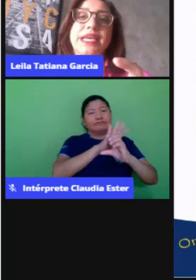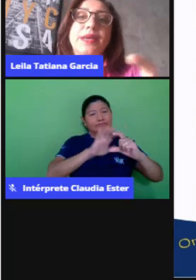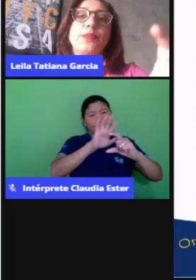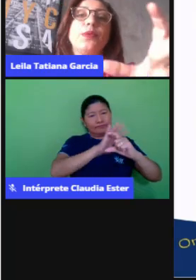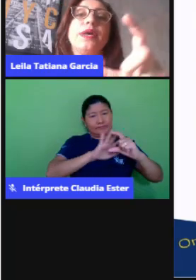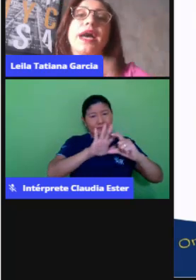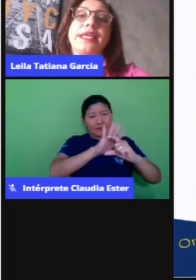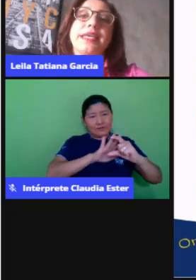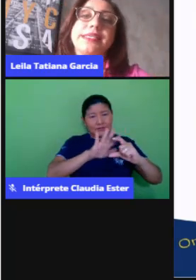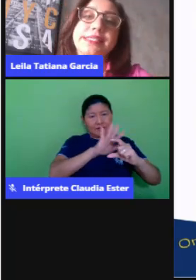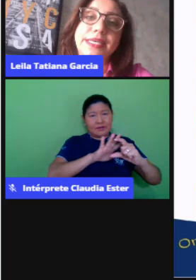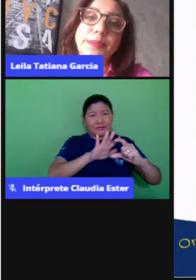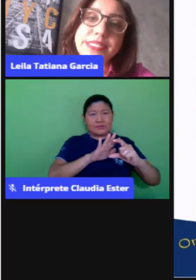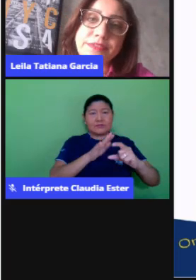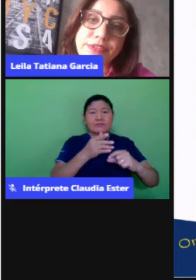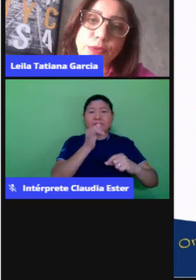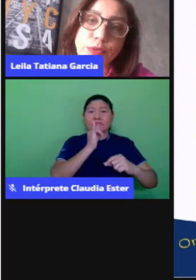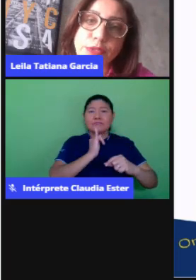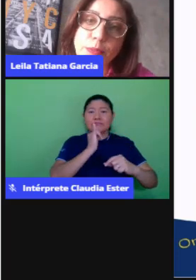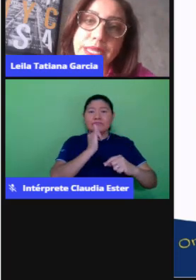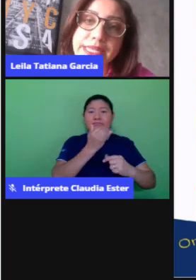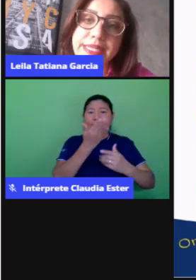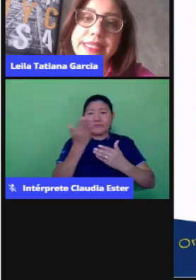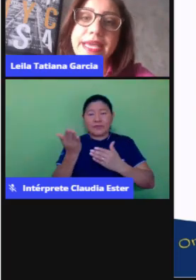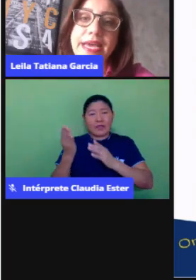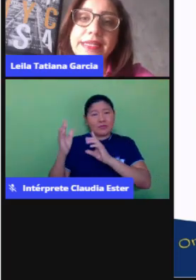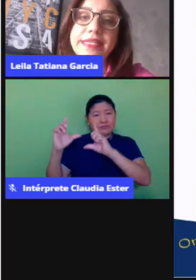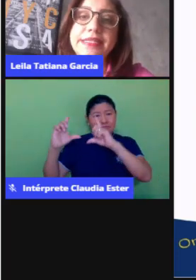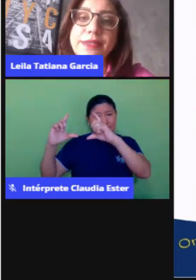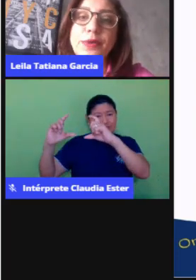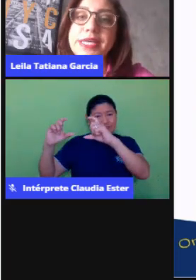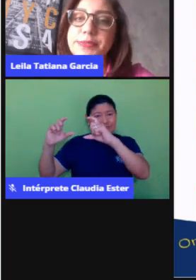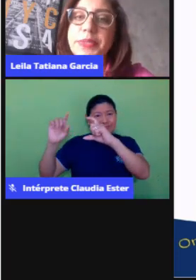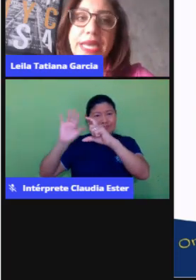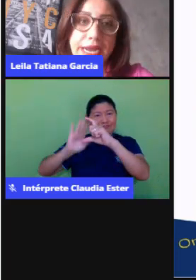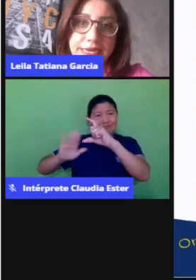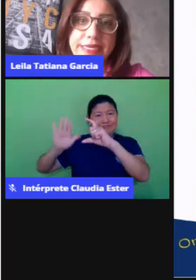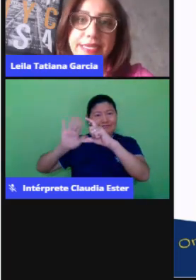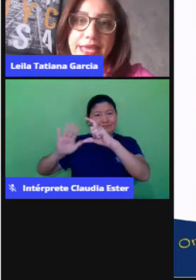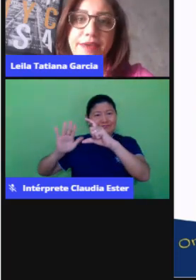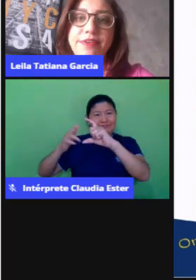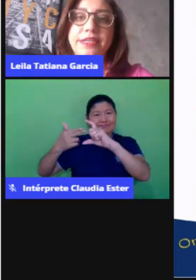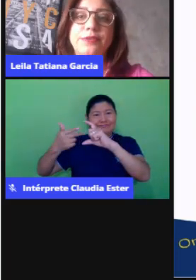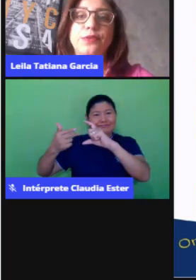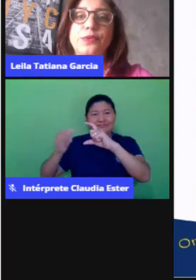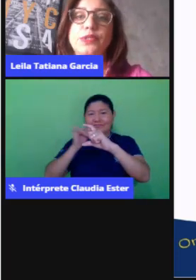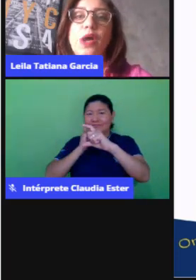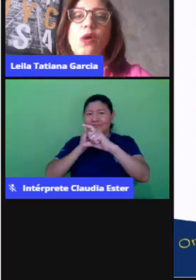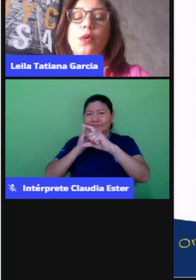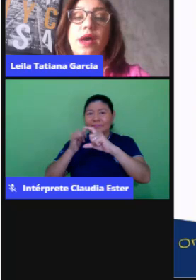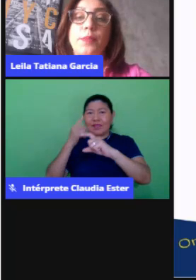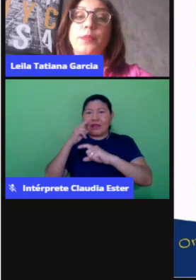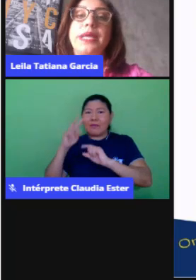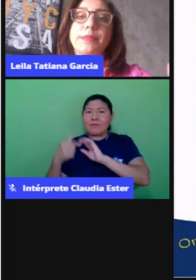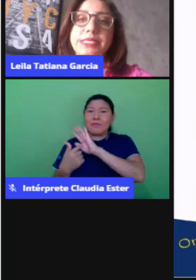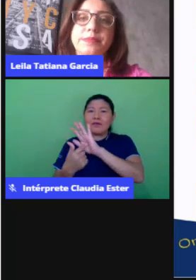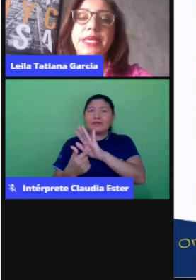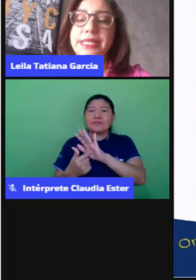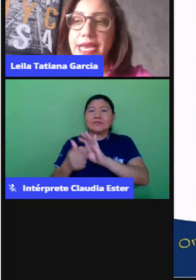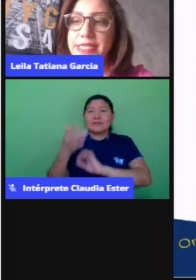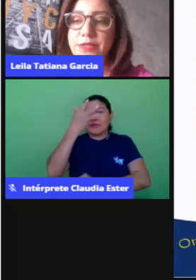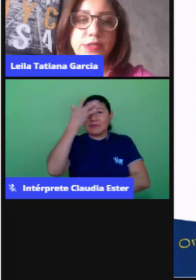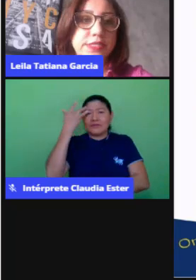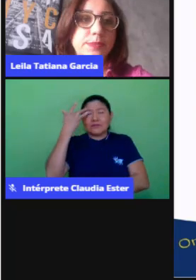um exemplo, aqui em cima, essa figura do planeta Terra tentando respirar, né? Falando dos